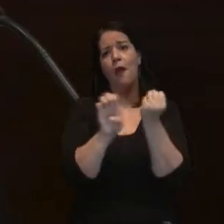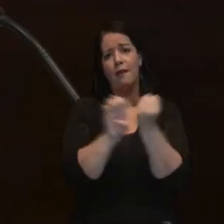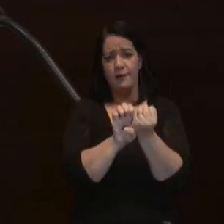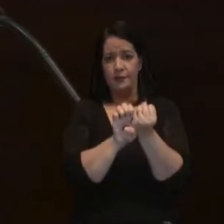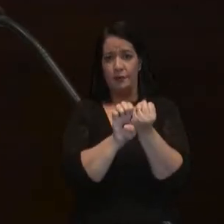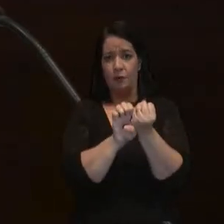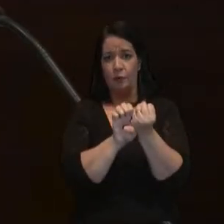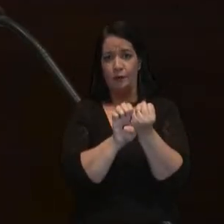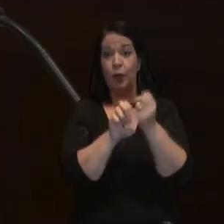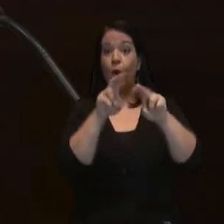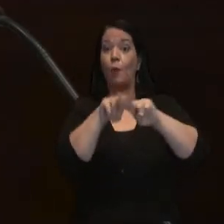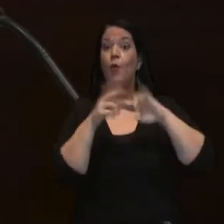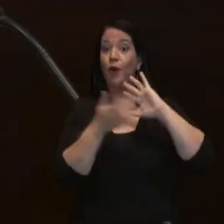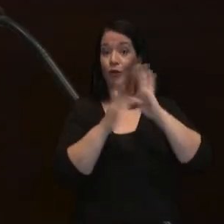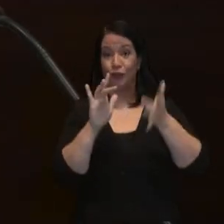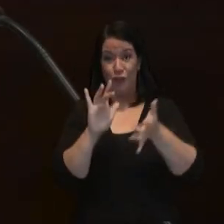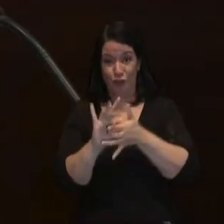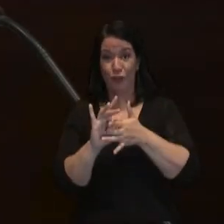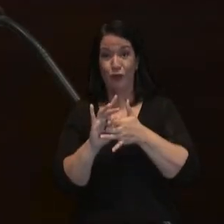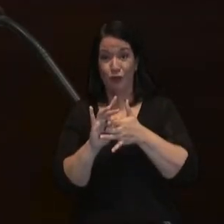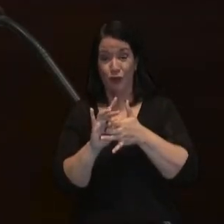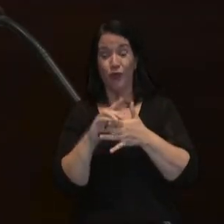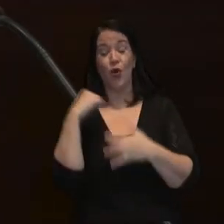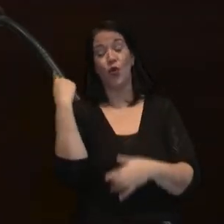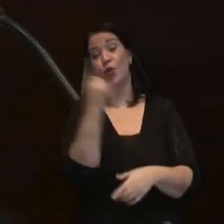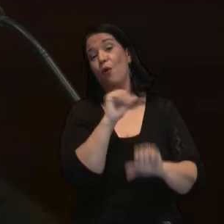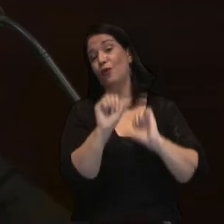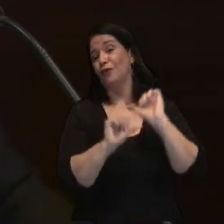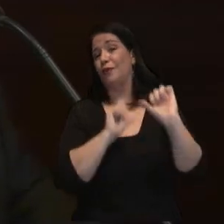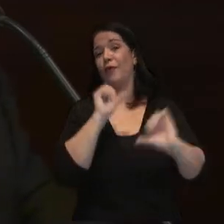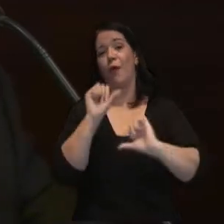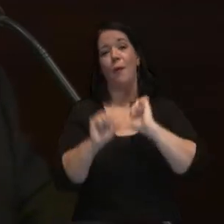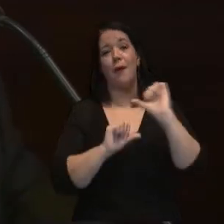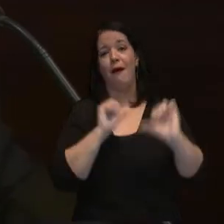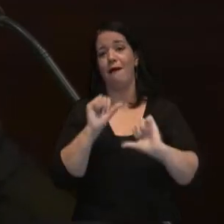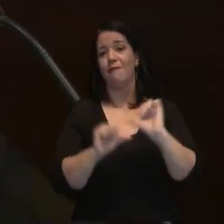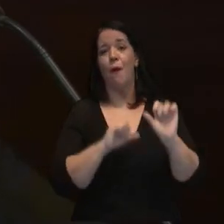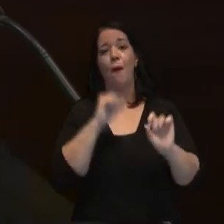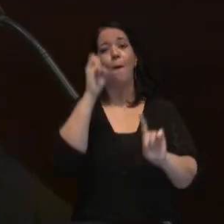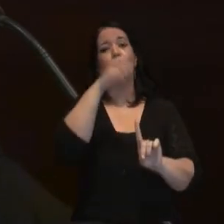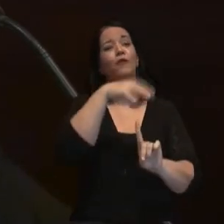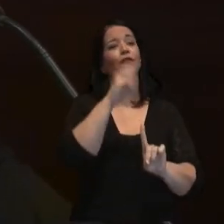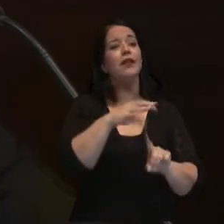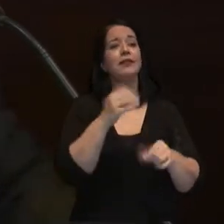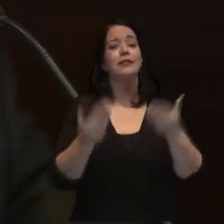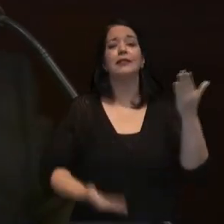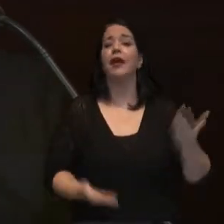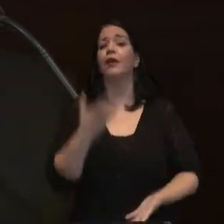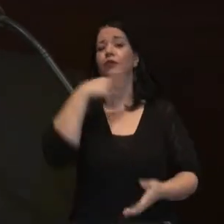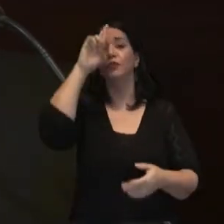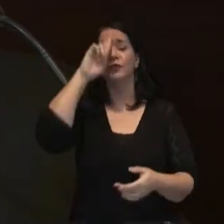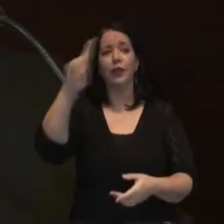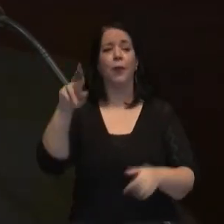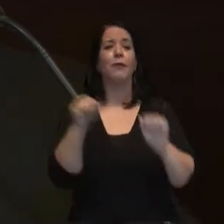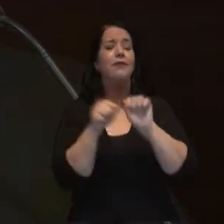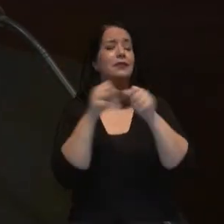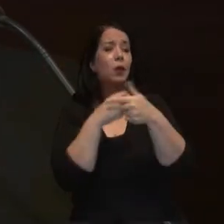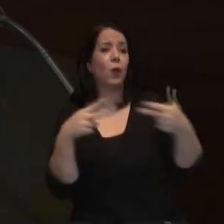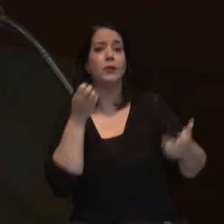tornamos ministros do Senhor, meus irmãos, para fazer a sua obra. Há um traidor